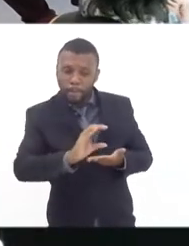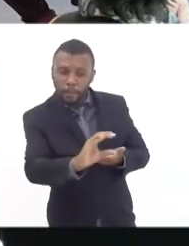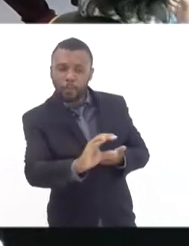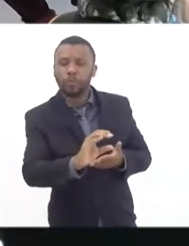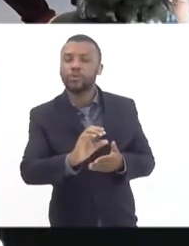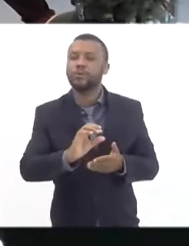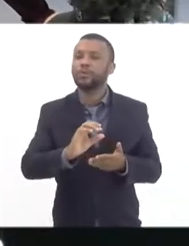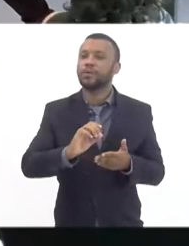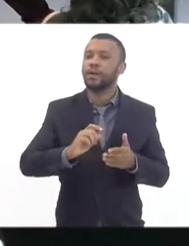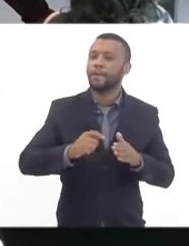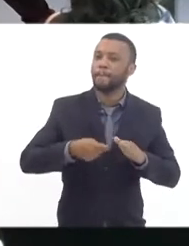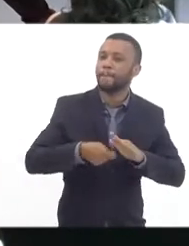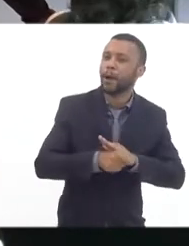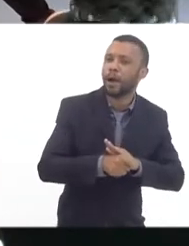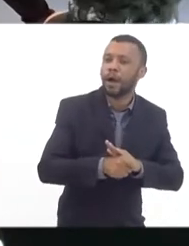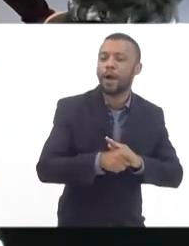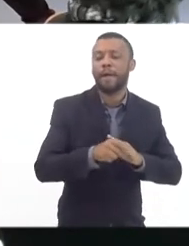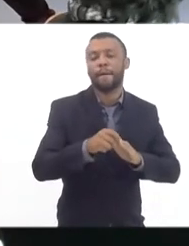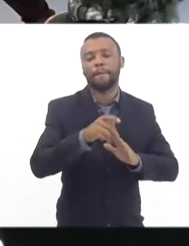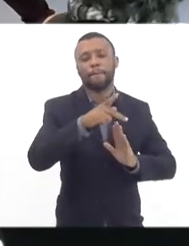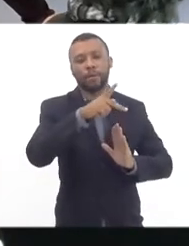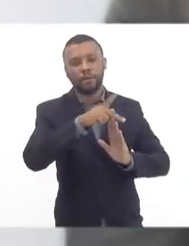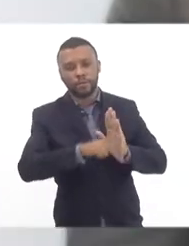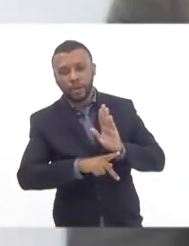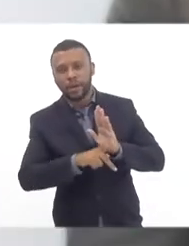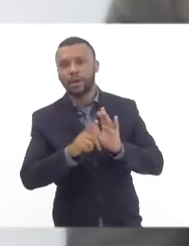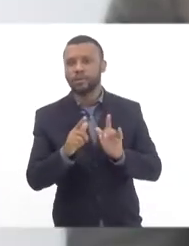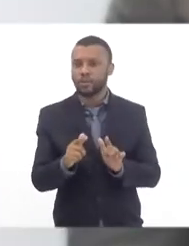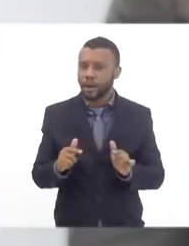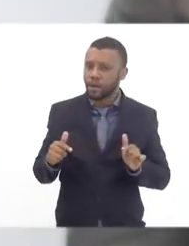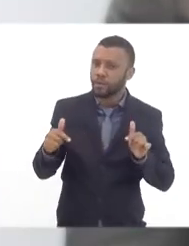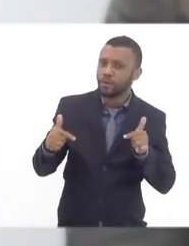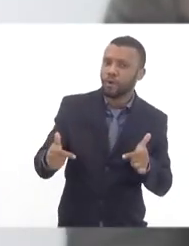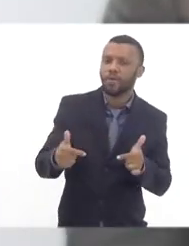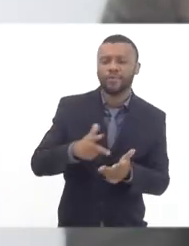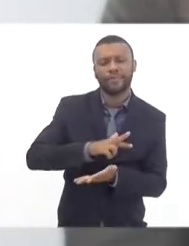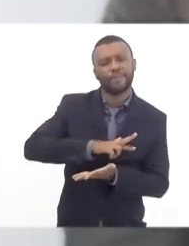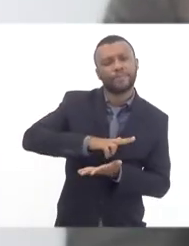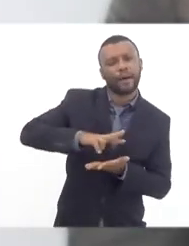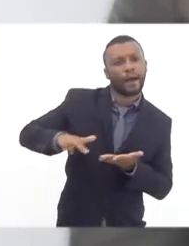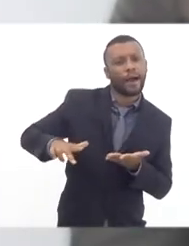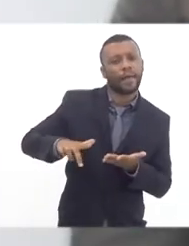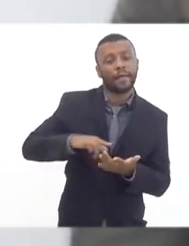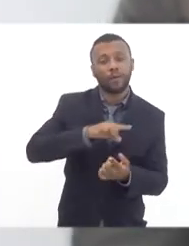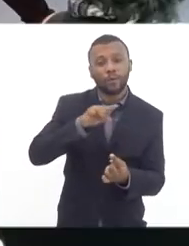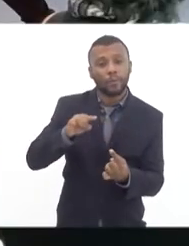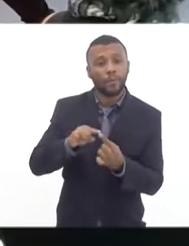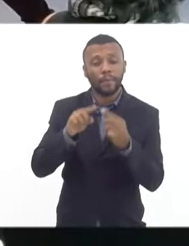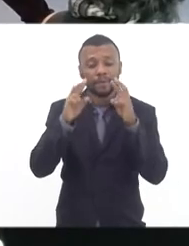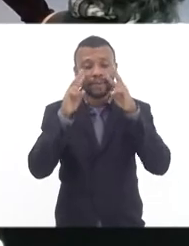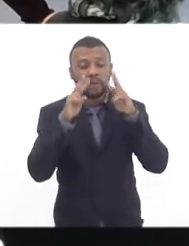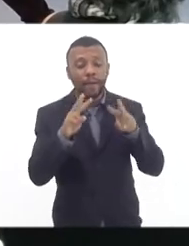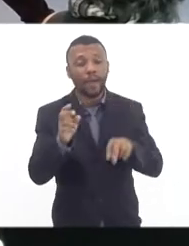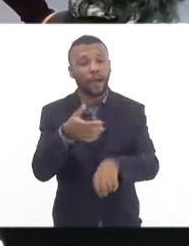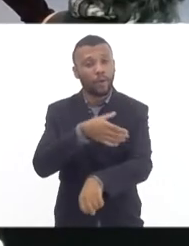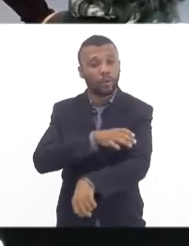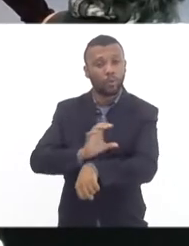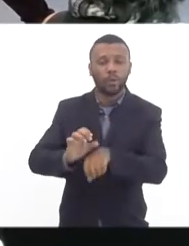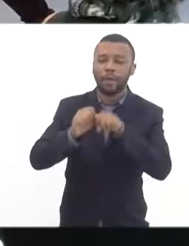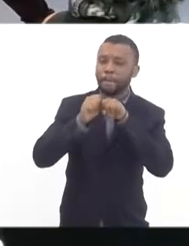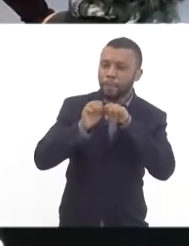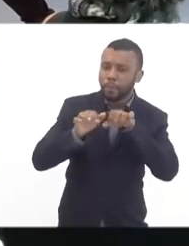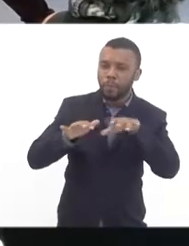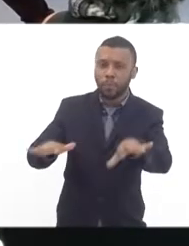ações, e não foram poucas as audiências públicas para a gente ver a cultura espalhada na sua condição em